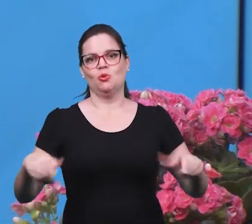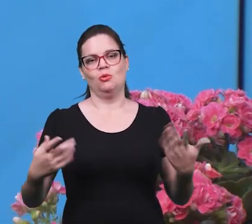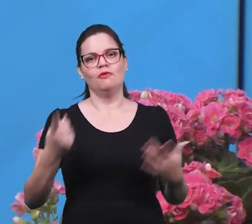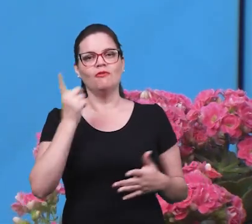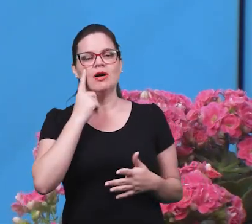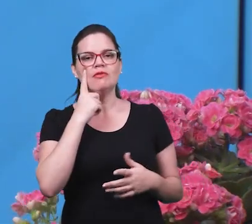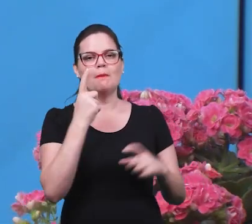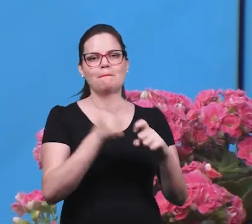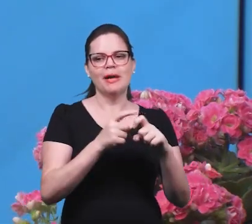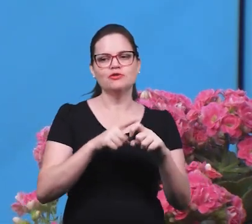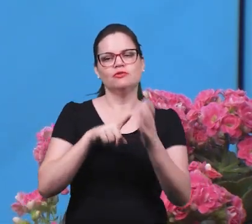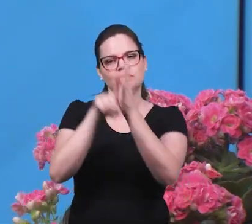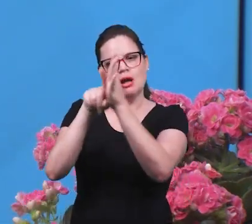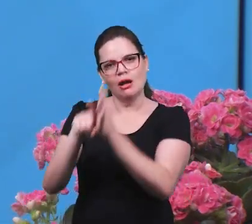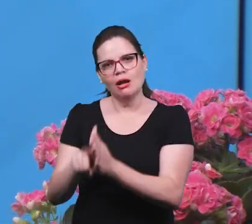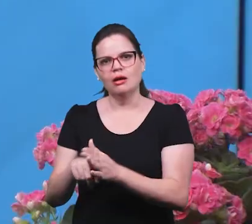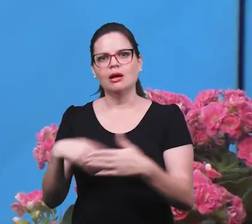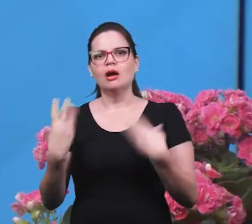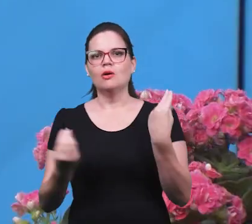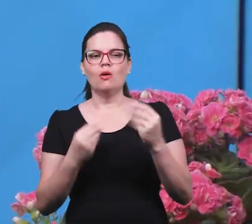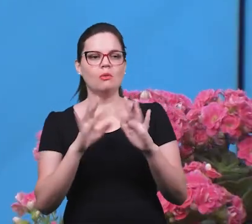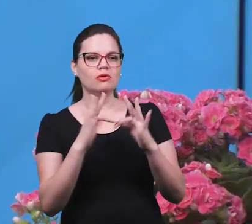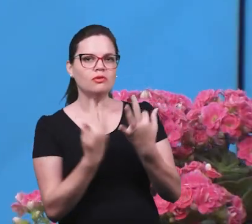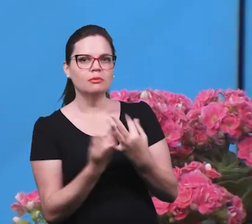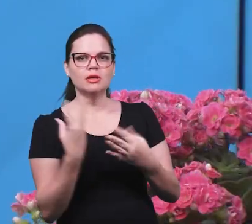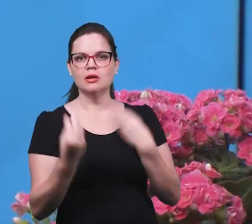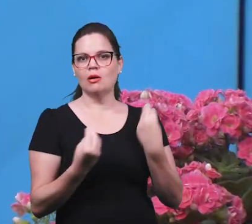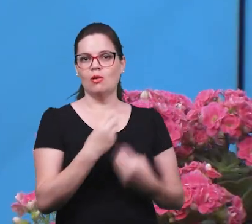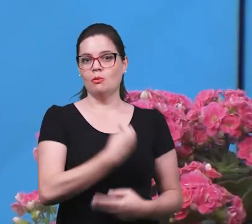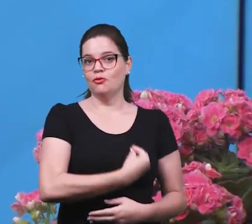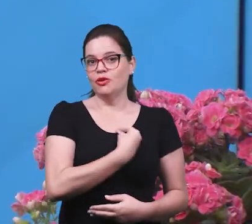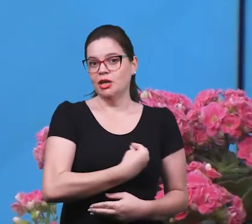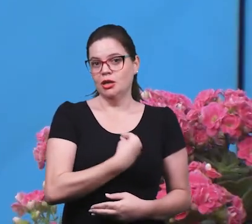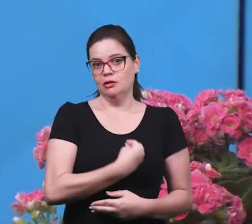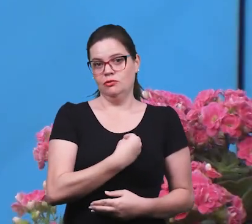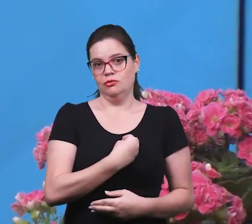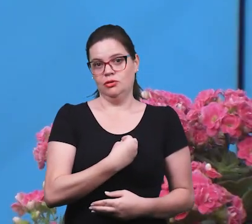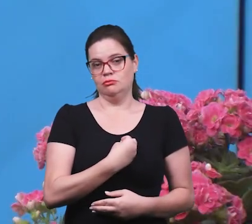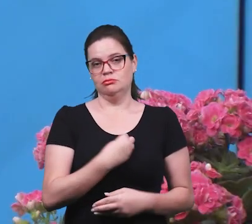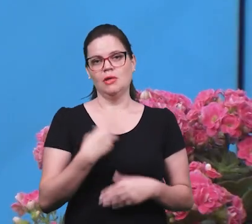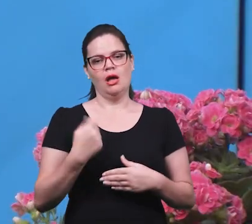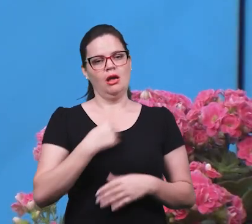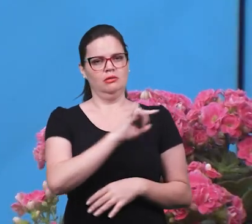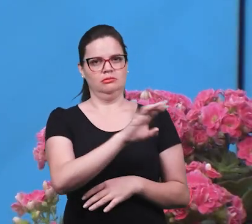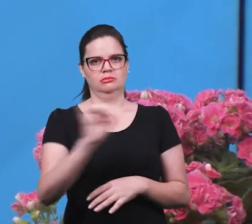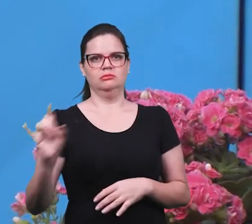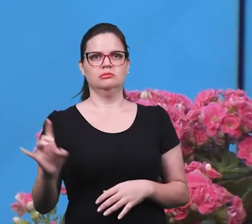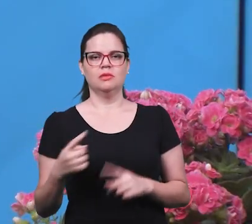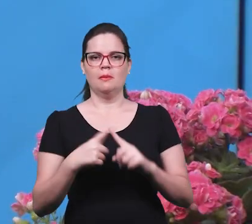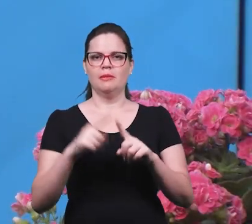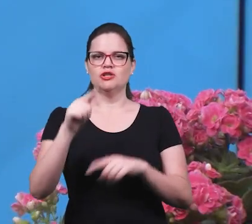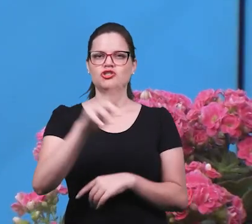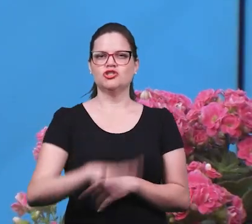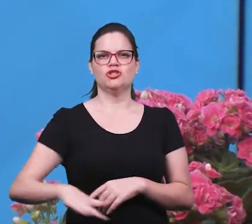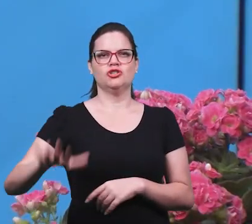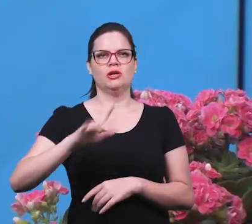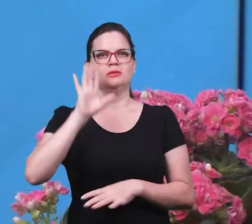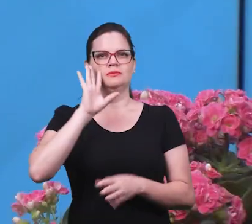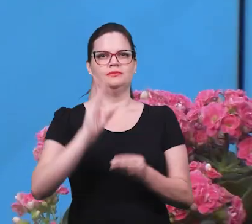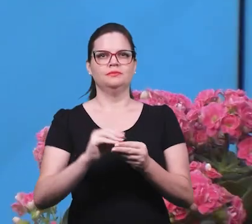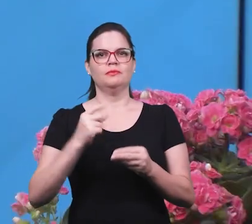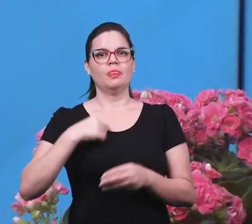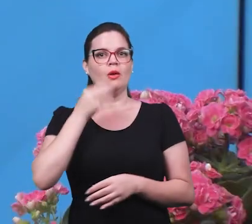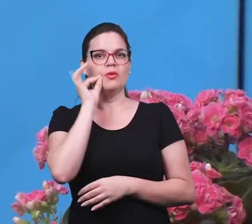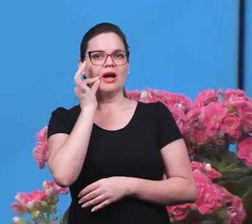o paciente, o ambiente familiar, os hábitos de vida. Então, isso é muito individual. De forma geral, a gente entende que o café